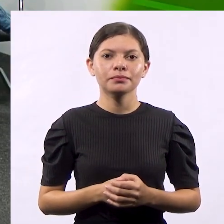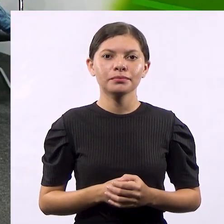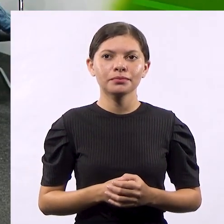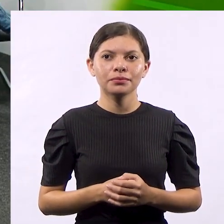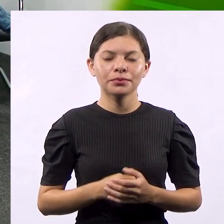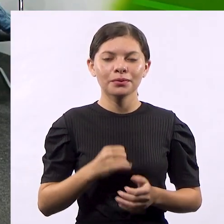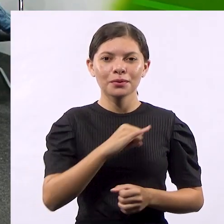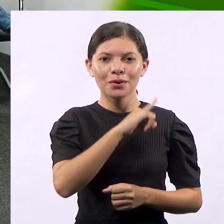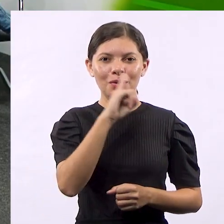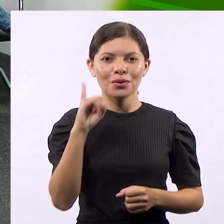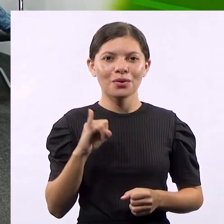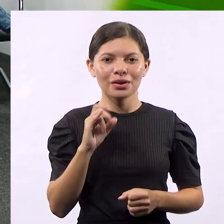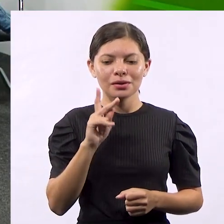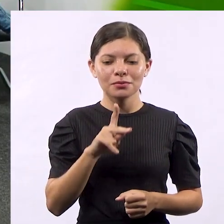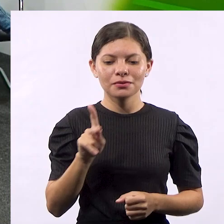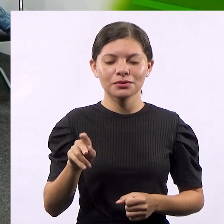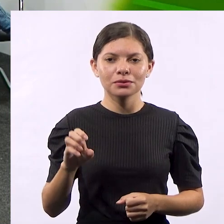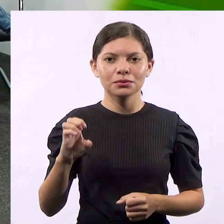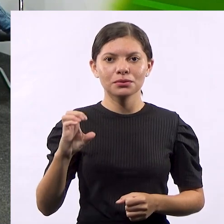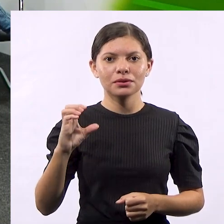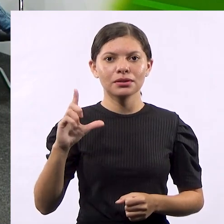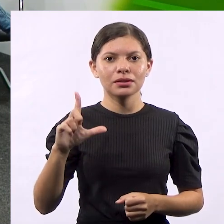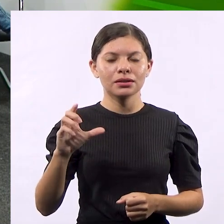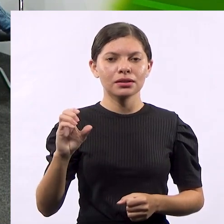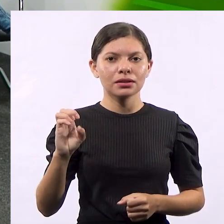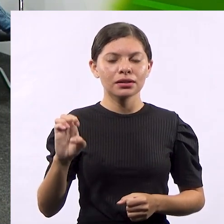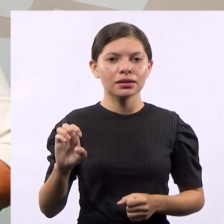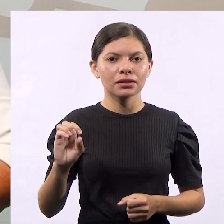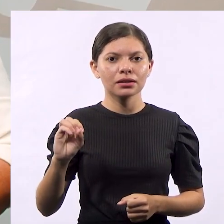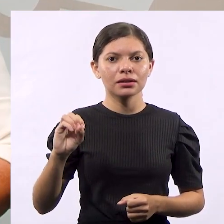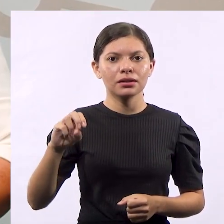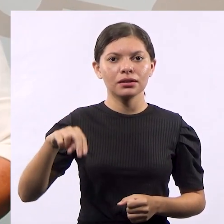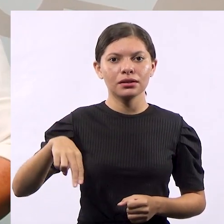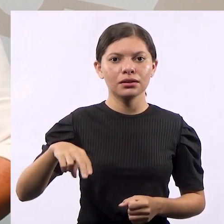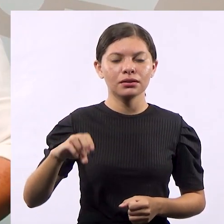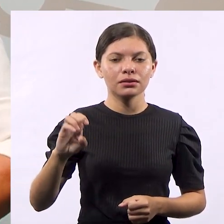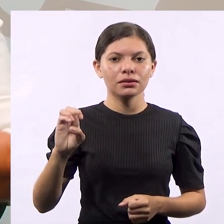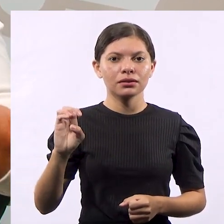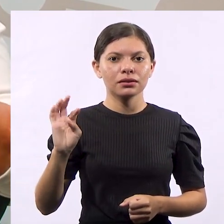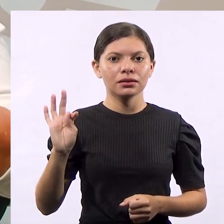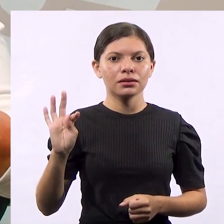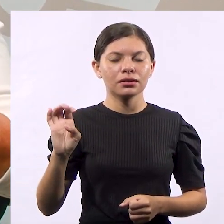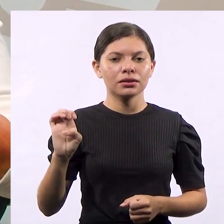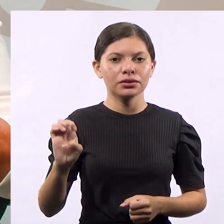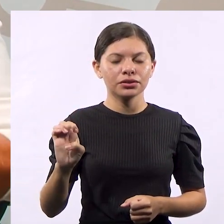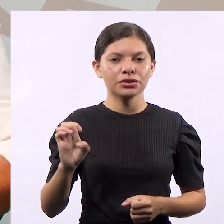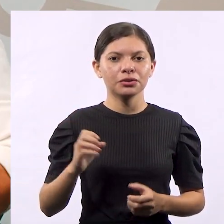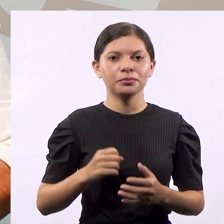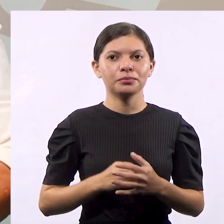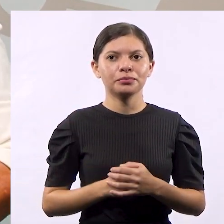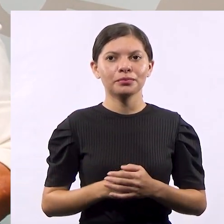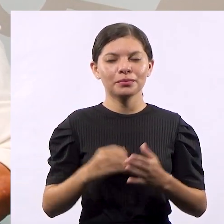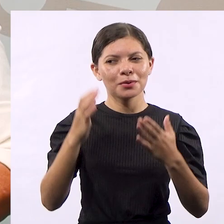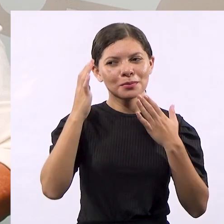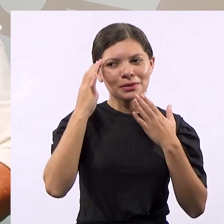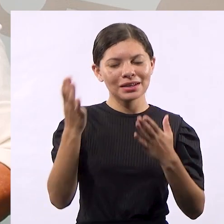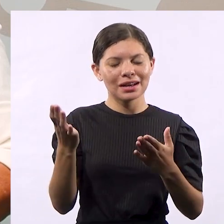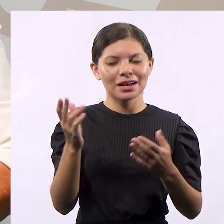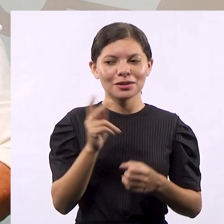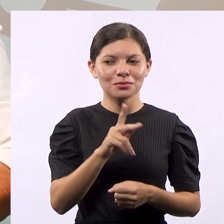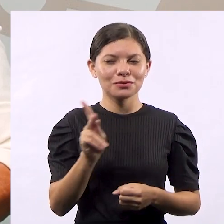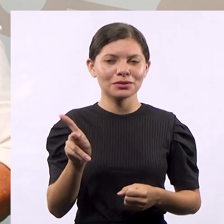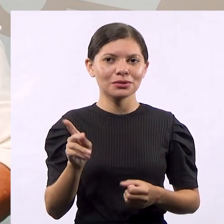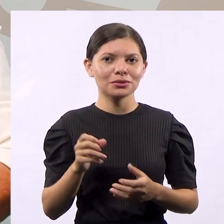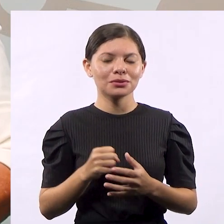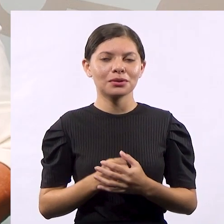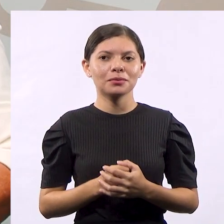Olá, eu sou a professora Cleonete Aguiar. Eu estou aqui hoje a convite da professora Andréia. Obrigada, professora